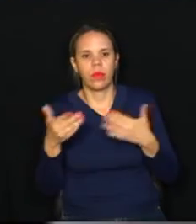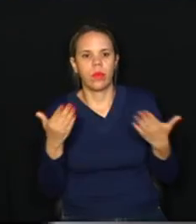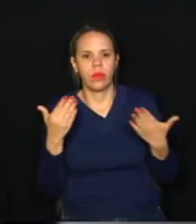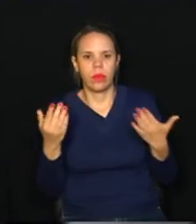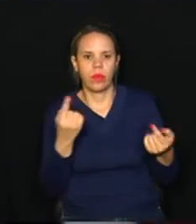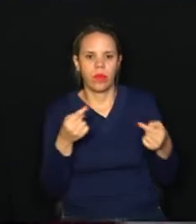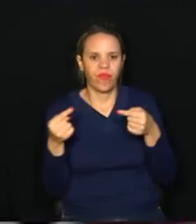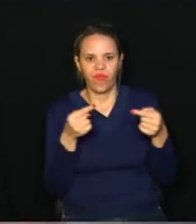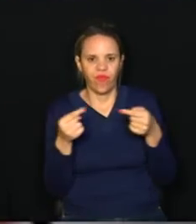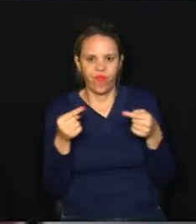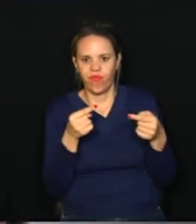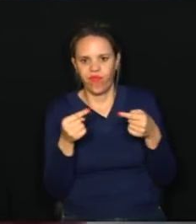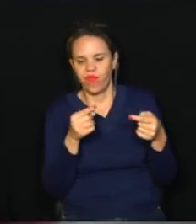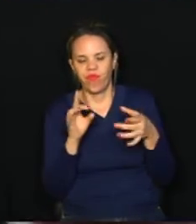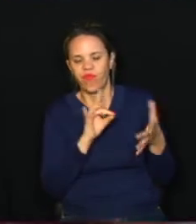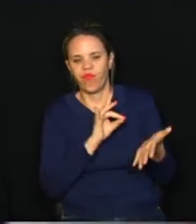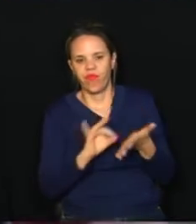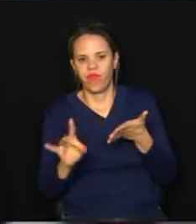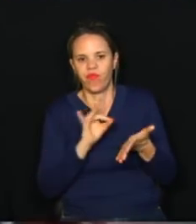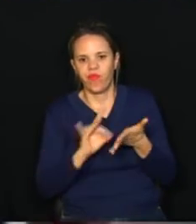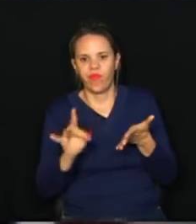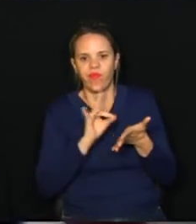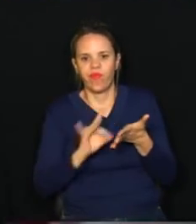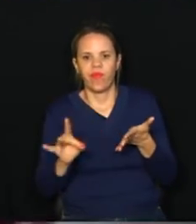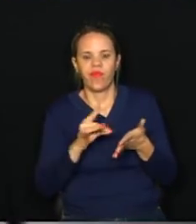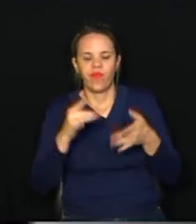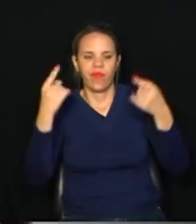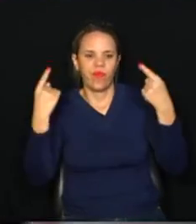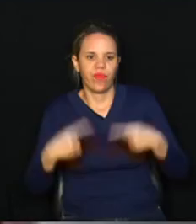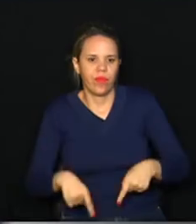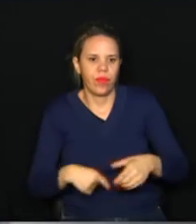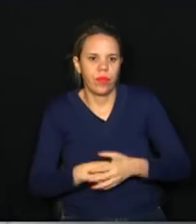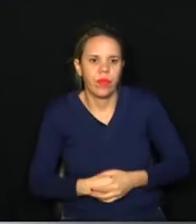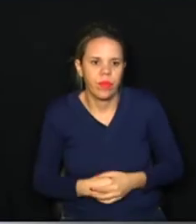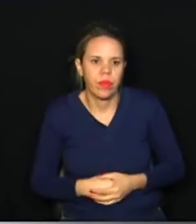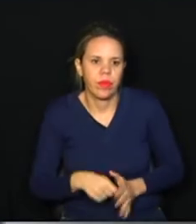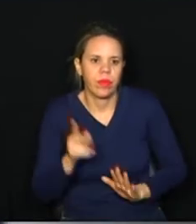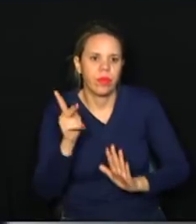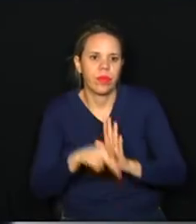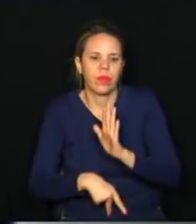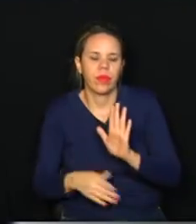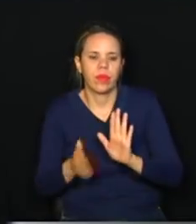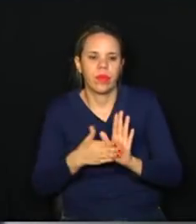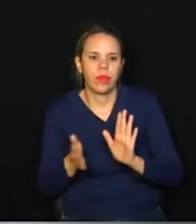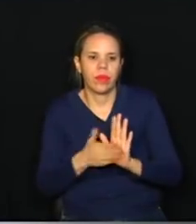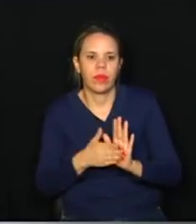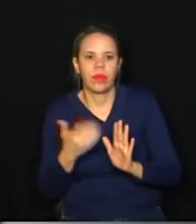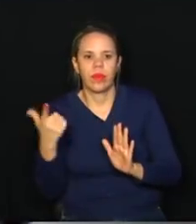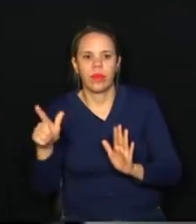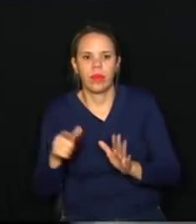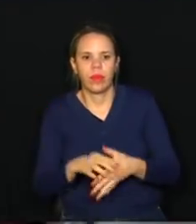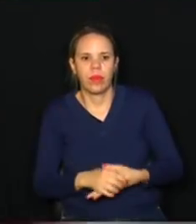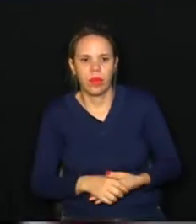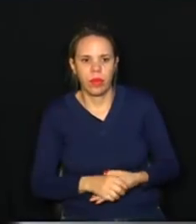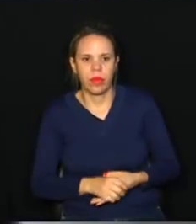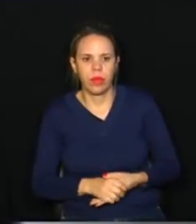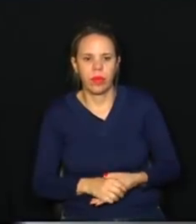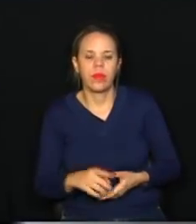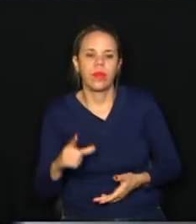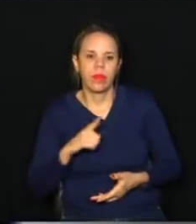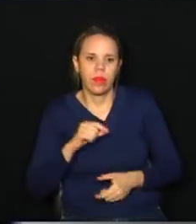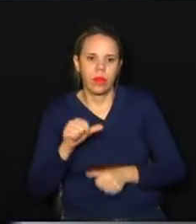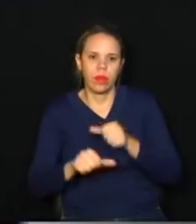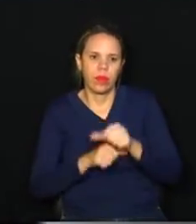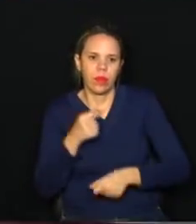fossem inimigos, como se um fosse contrário aos projetos e propostas dos outros. É isso que a gente tem que mudar